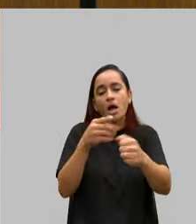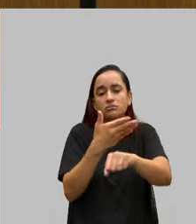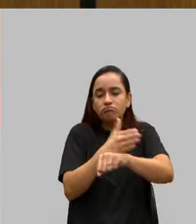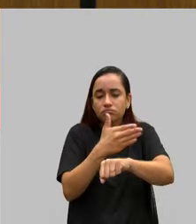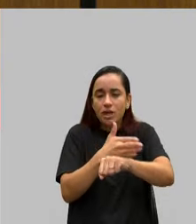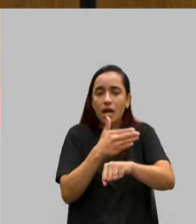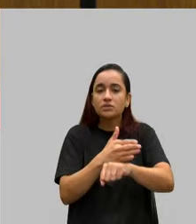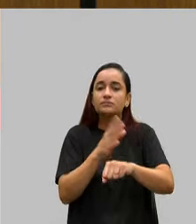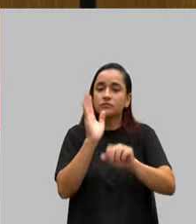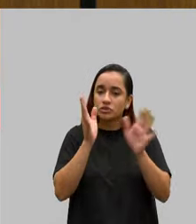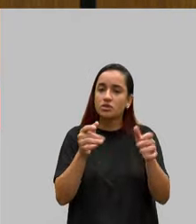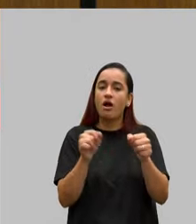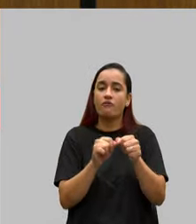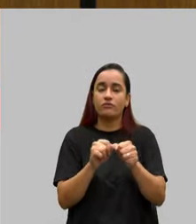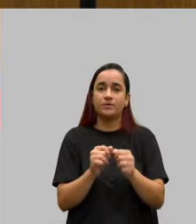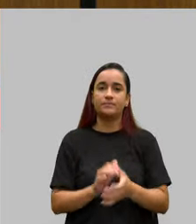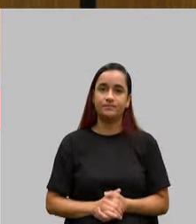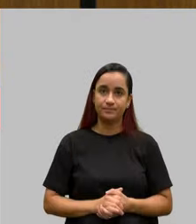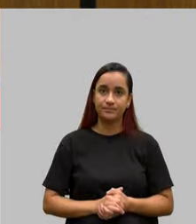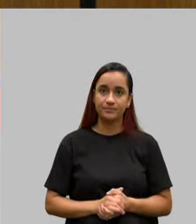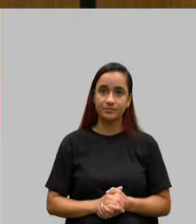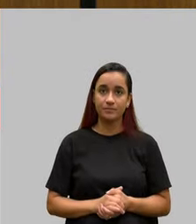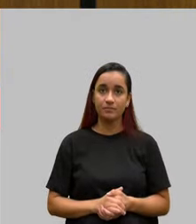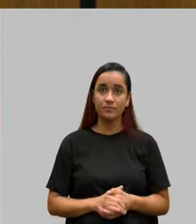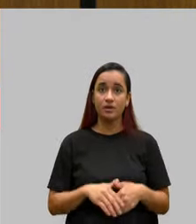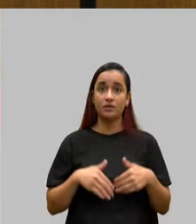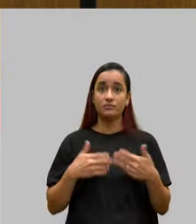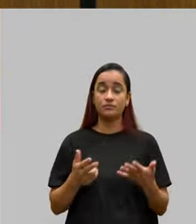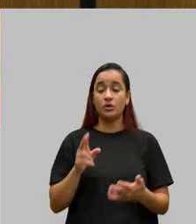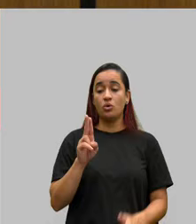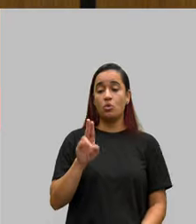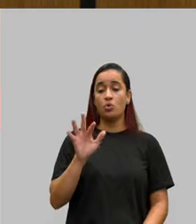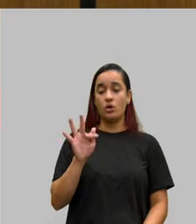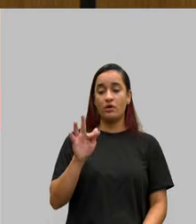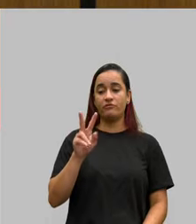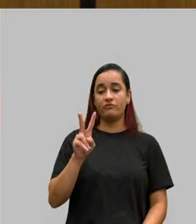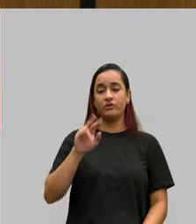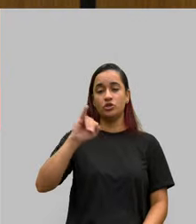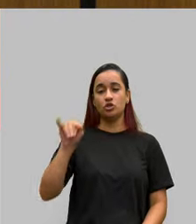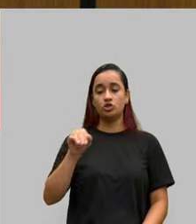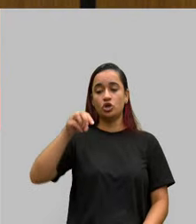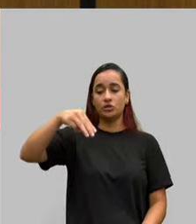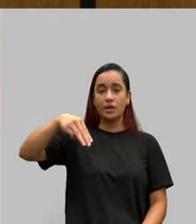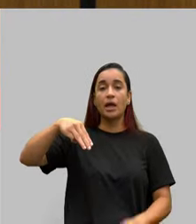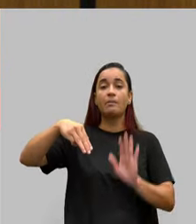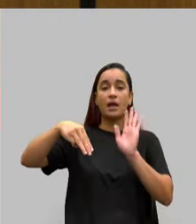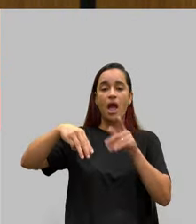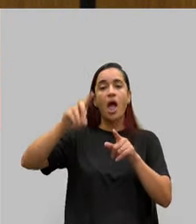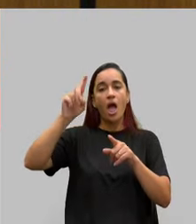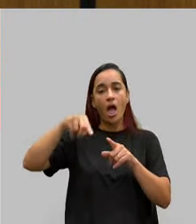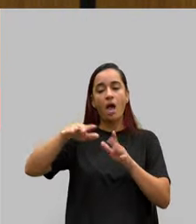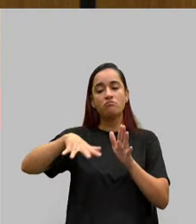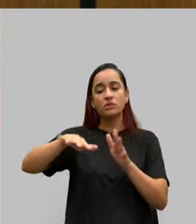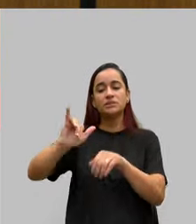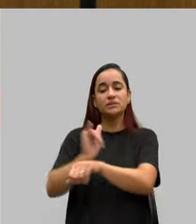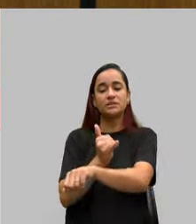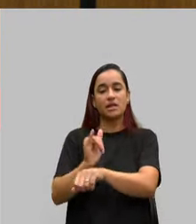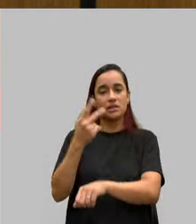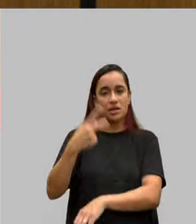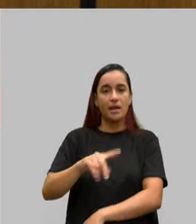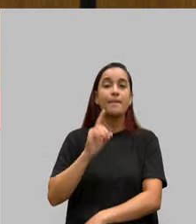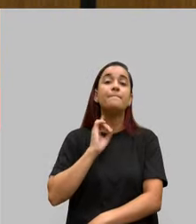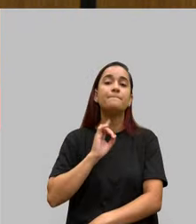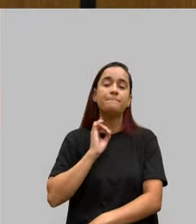que estão sendo feitas a Universidade Federal do vales do jecon e Mucuri é uma instituição estratégica em Minas Gerais ela ocupa